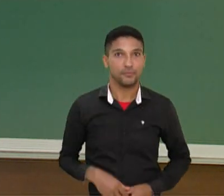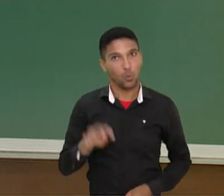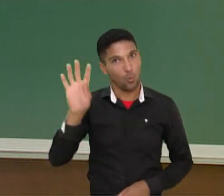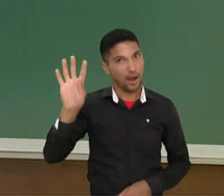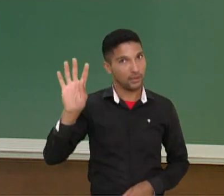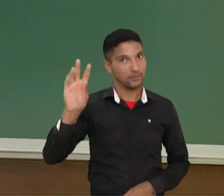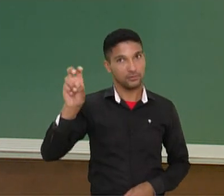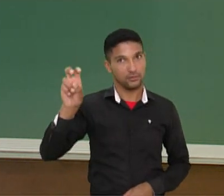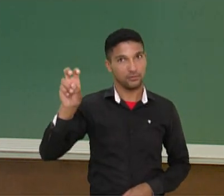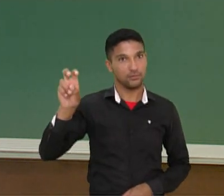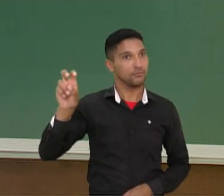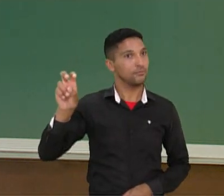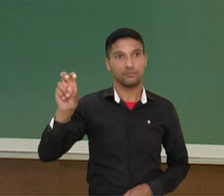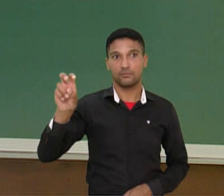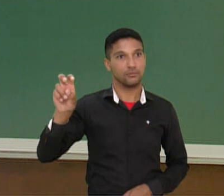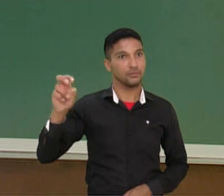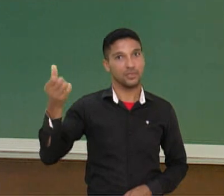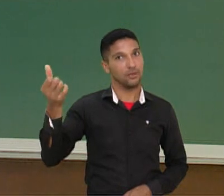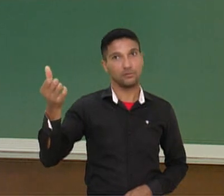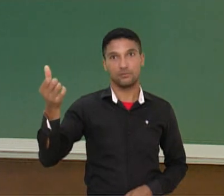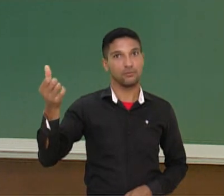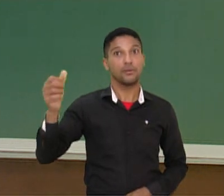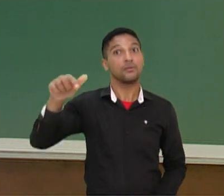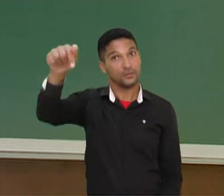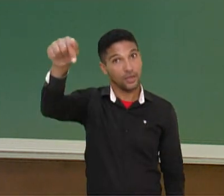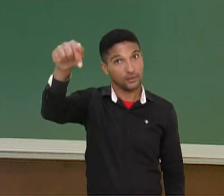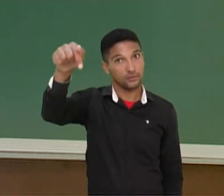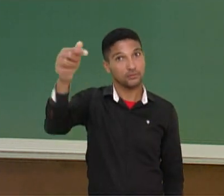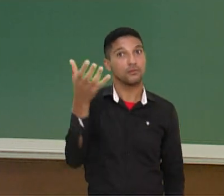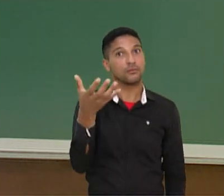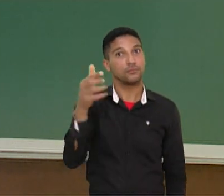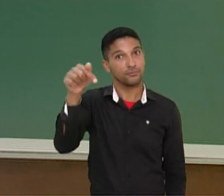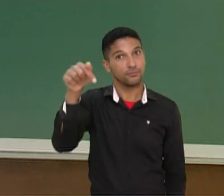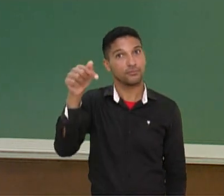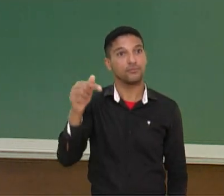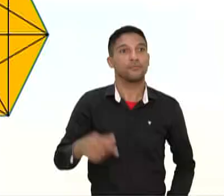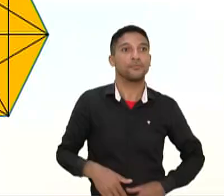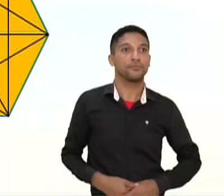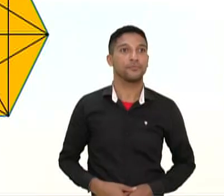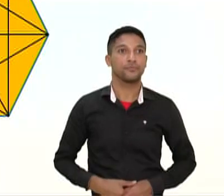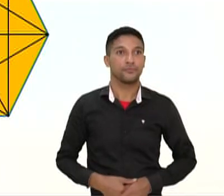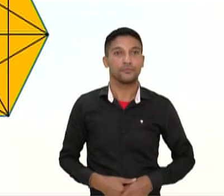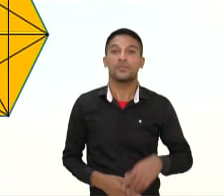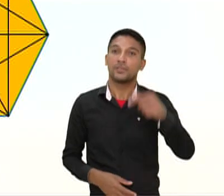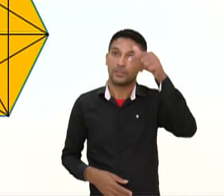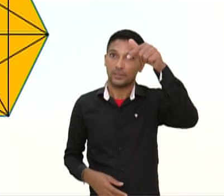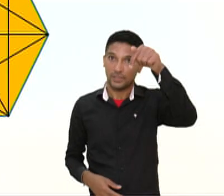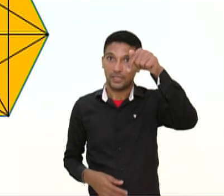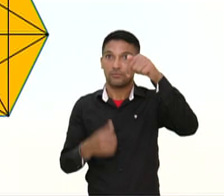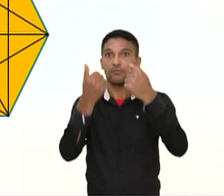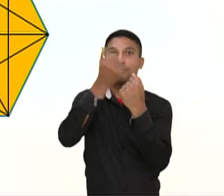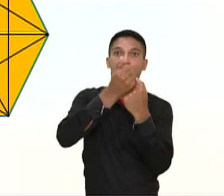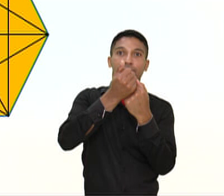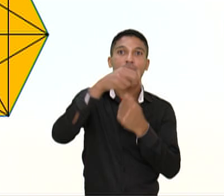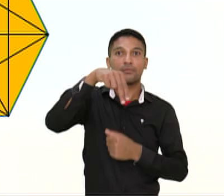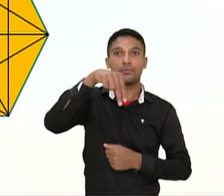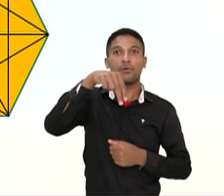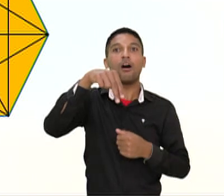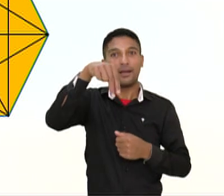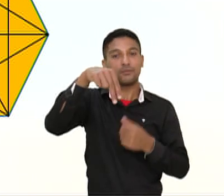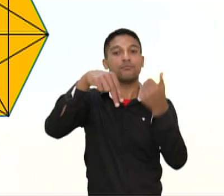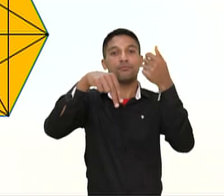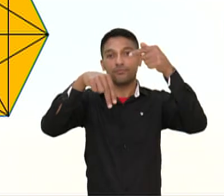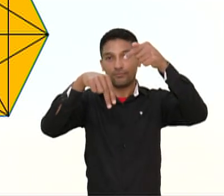4, nem o de 5, nem o de 6. Ele quer o de 7. Então, 7 menos 3, 4.